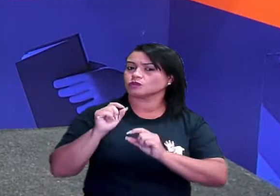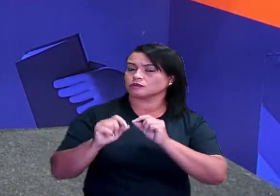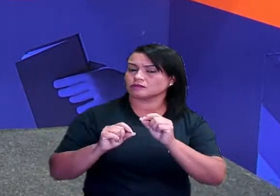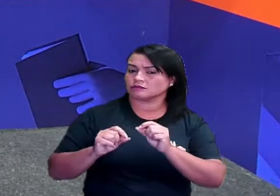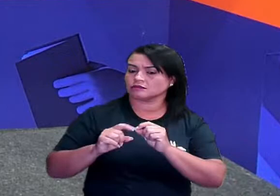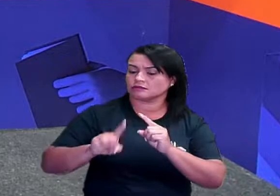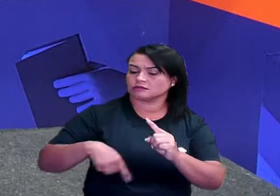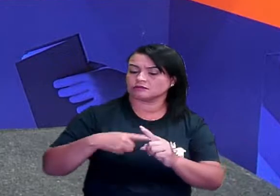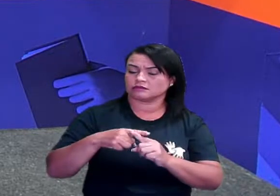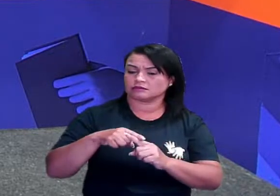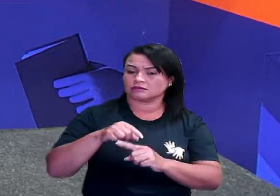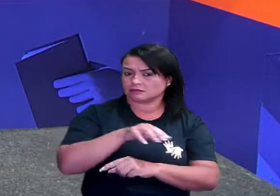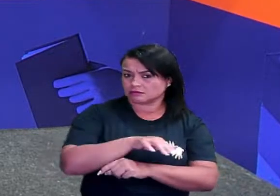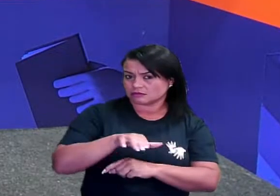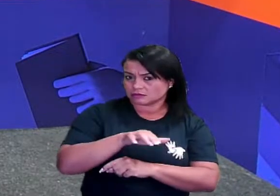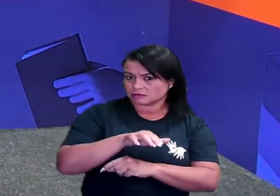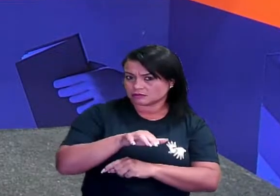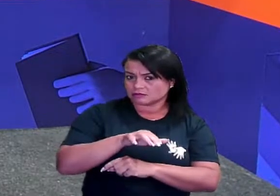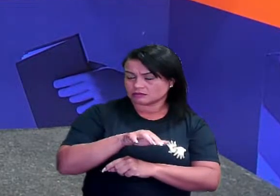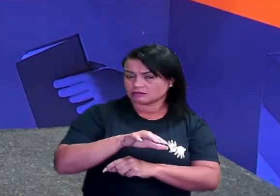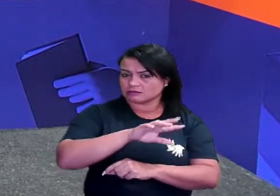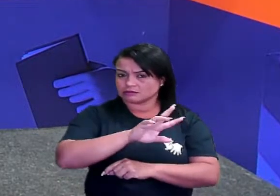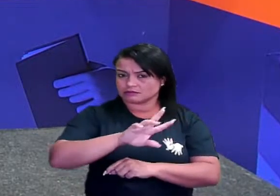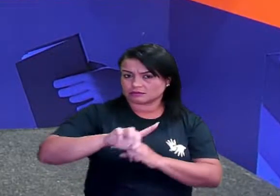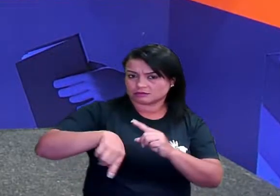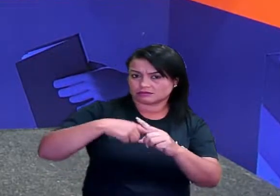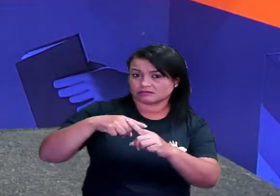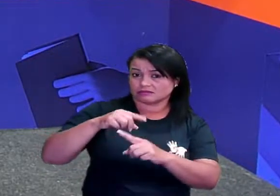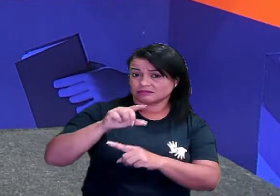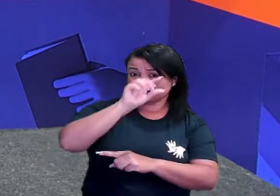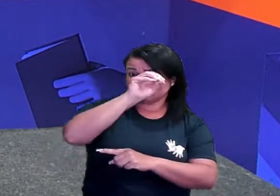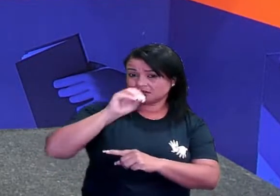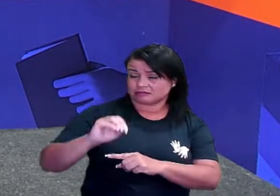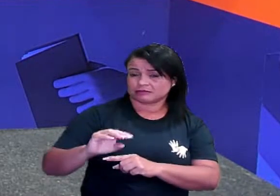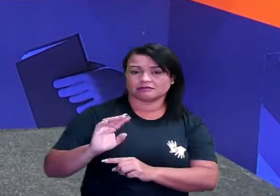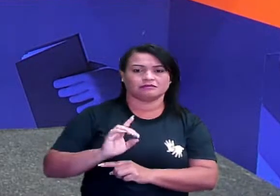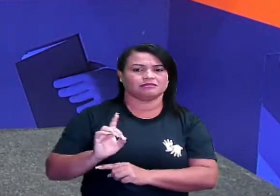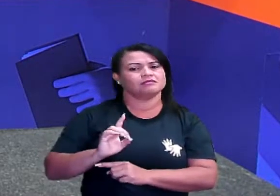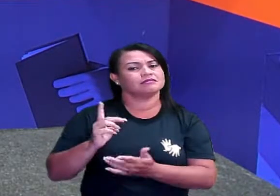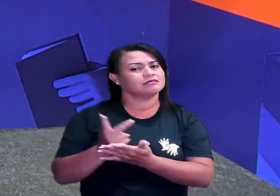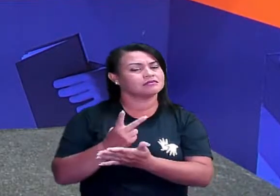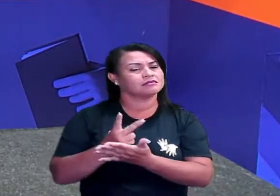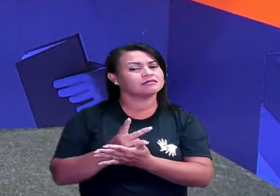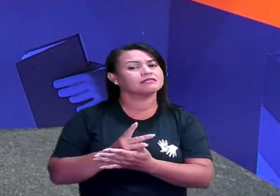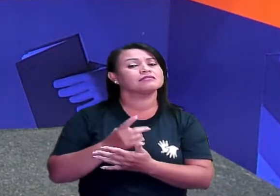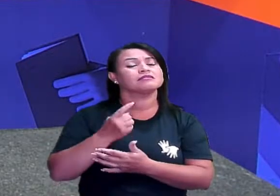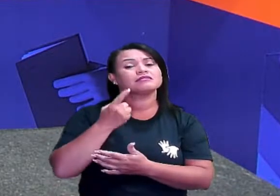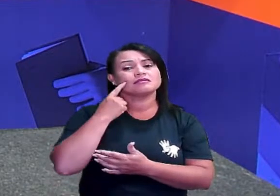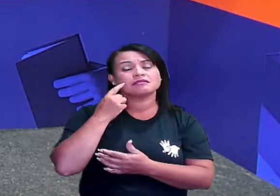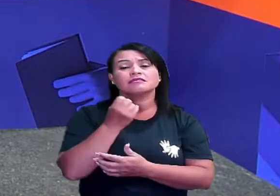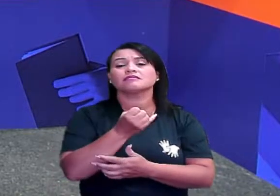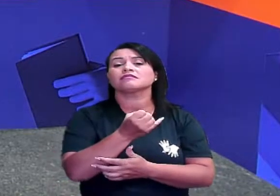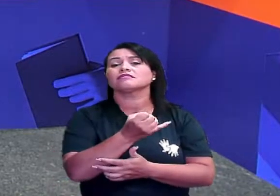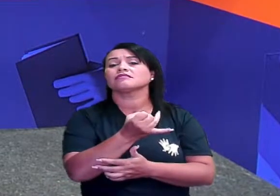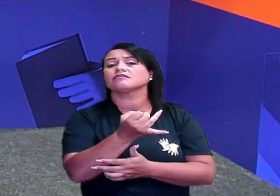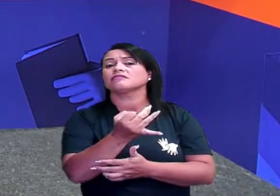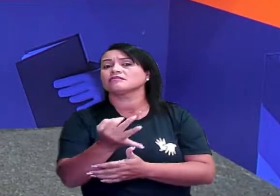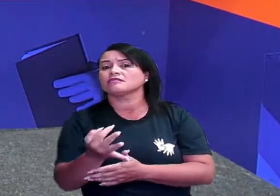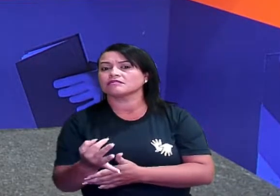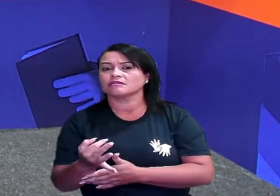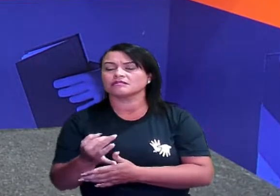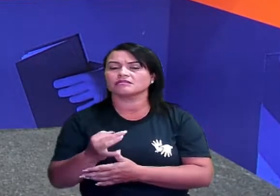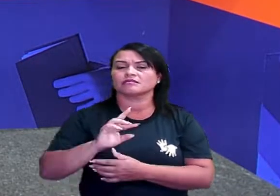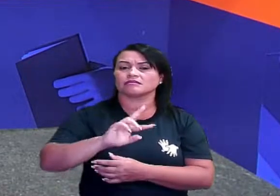Vão multiplicar a base vezes o expoente. Isso está errado. Você vai multiplicar pela quantidade de vezes que